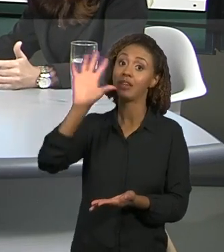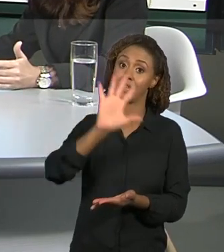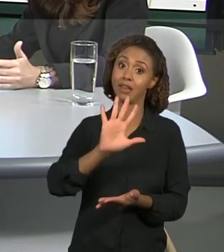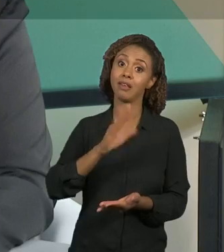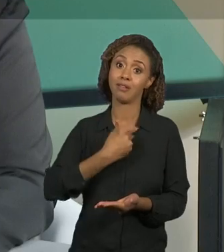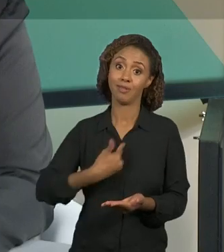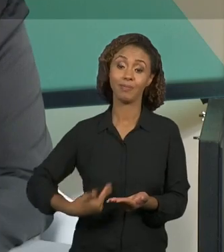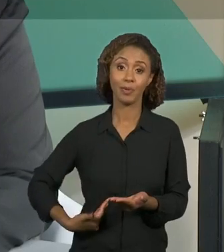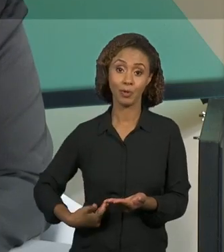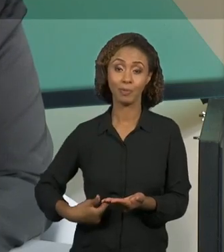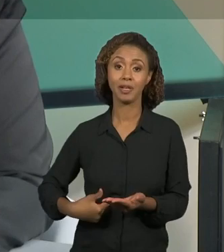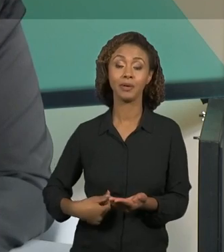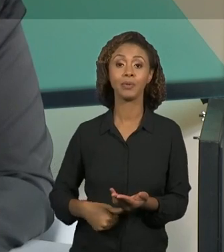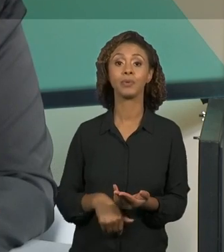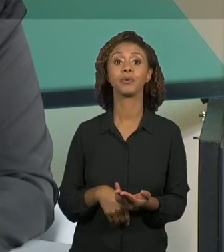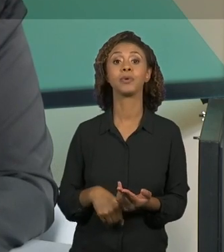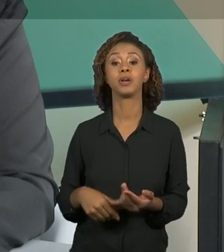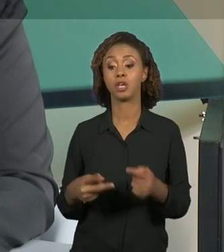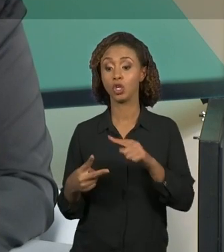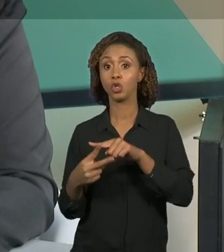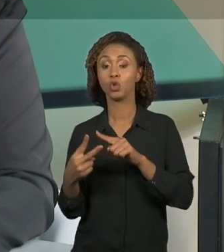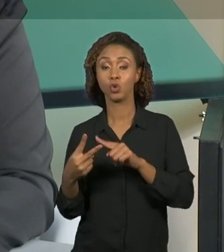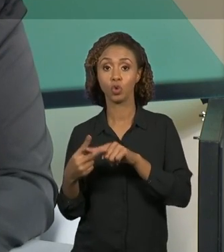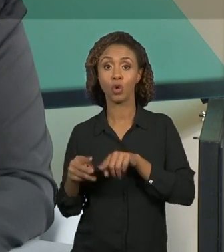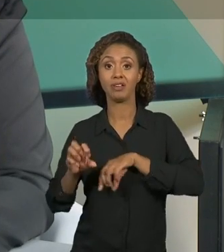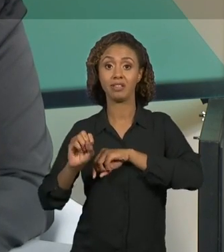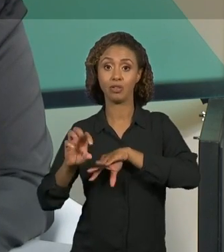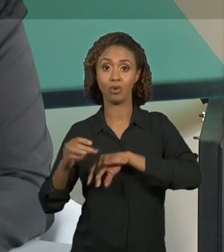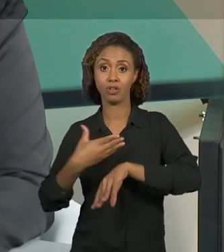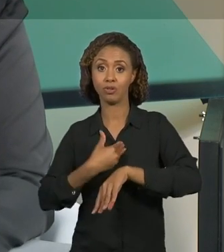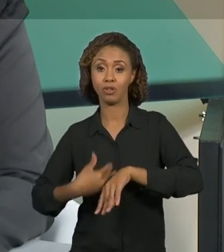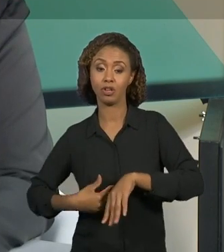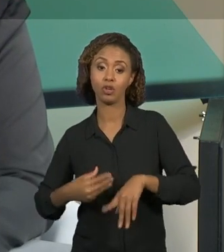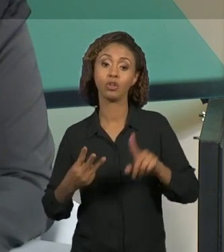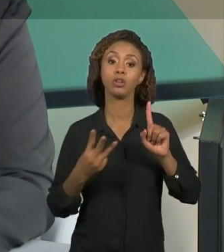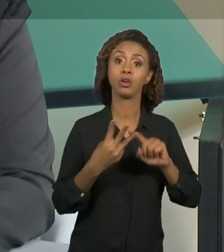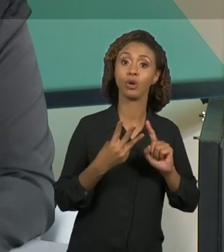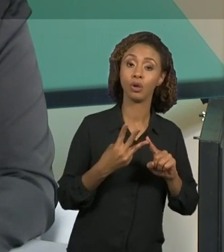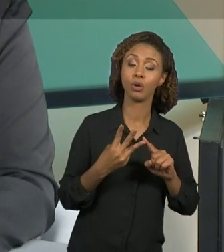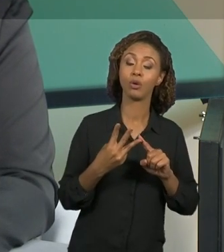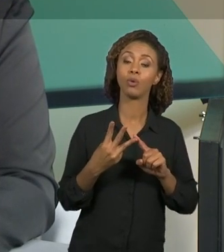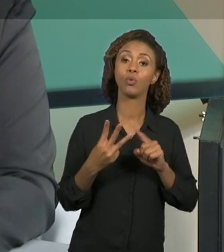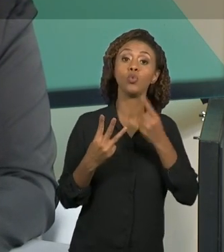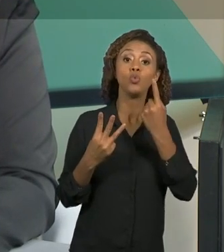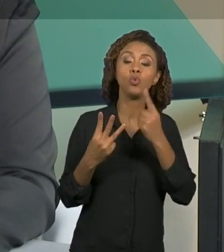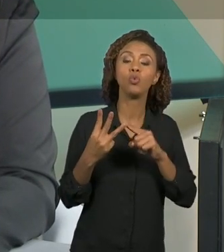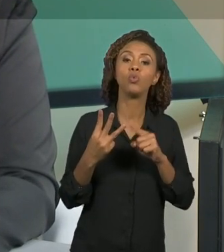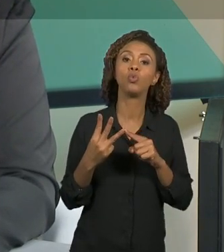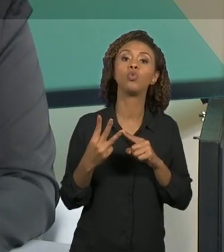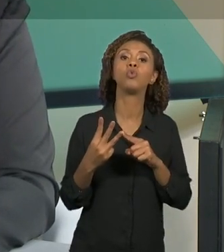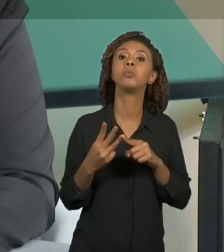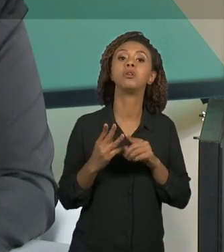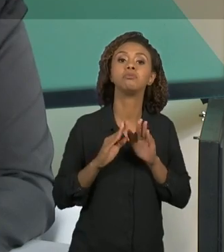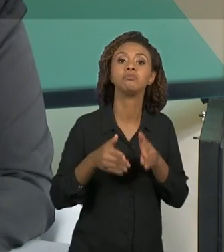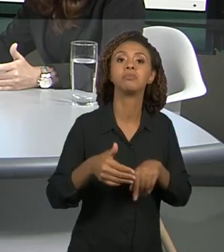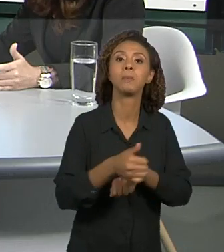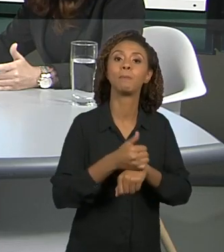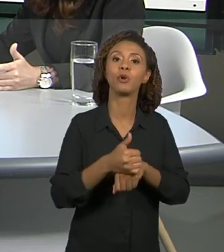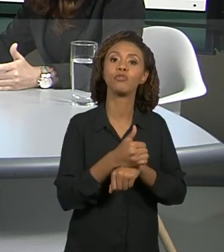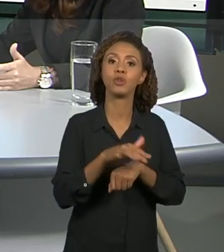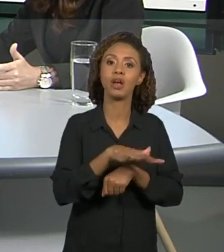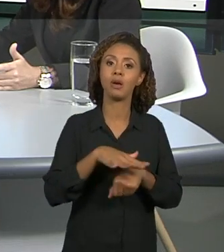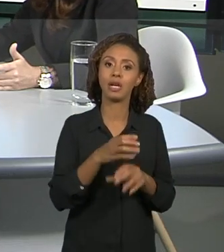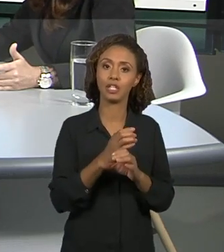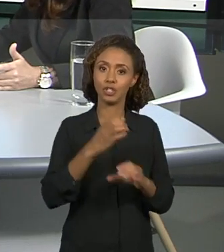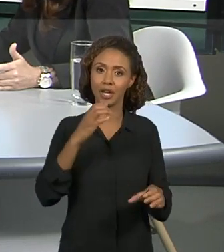público né então nós temos duas educacionais e temos uma que voltada é por profissional de